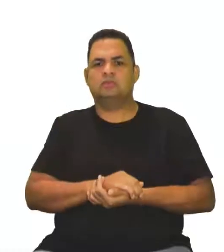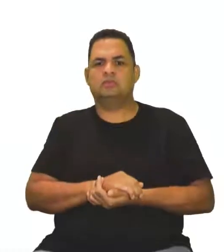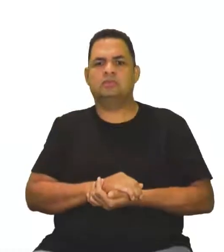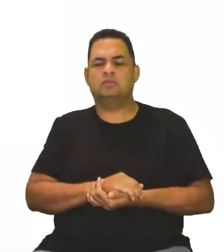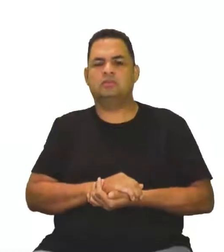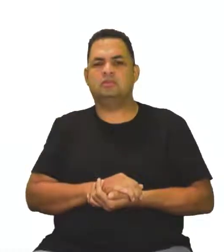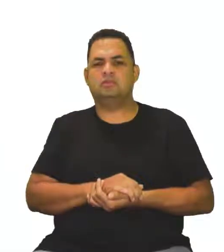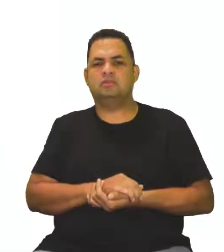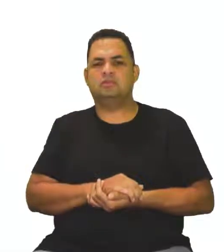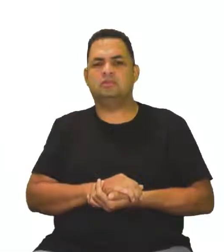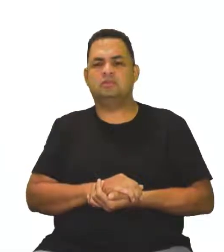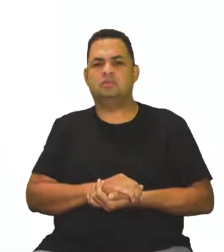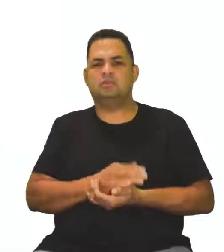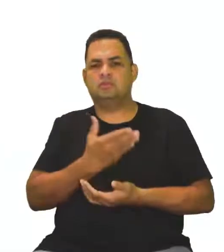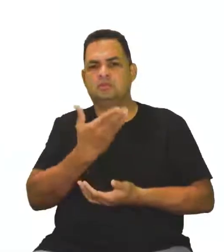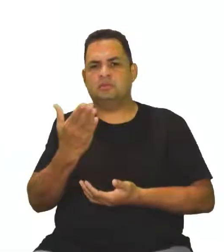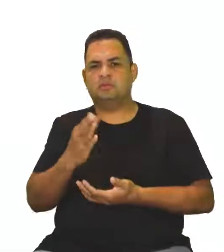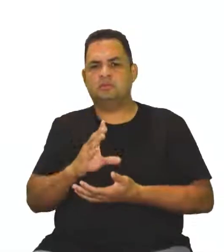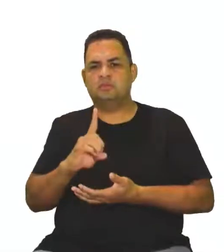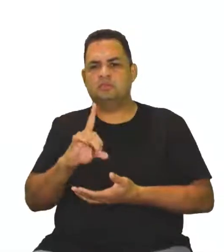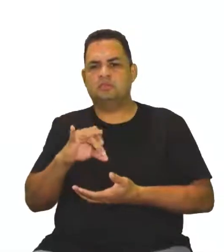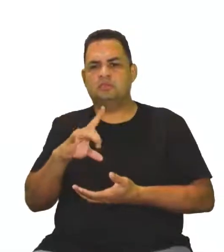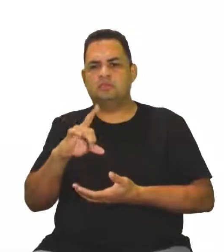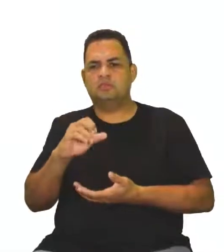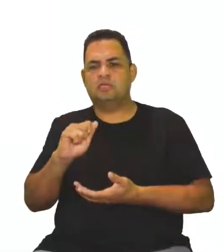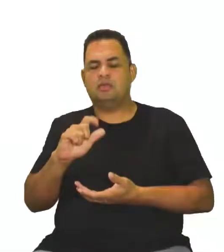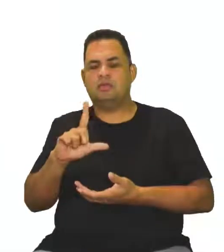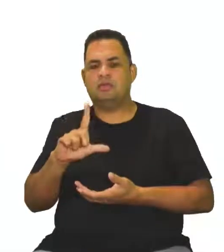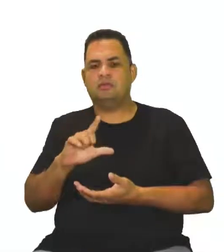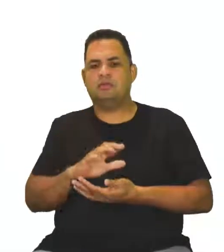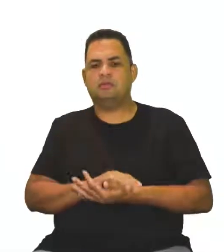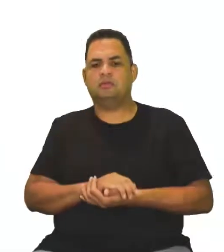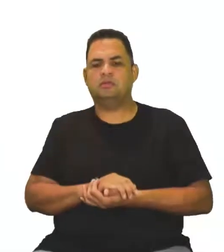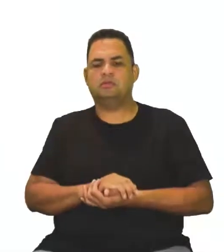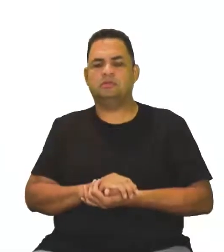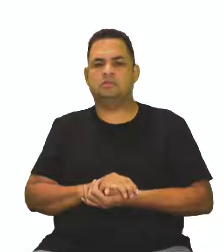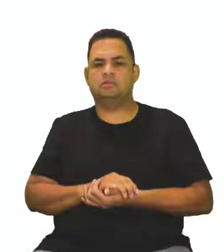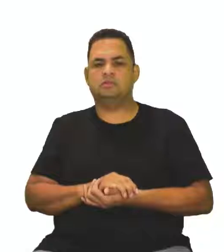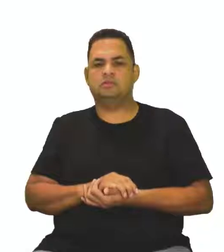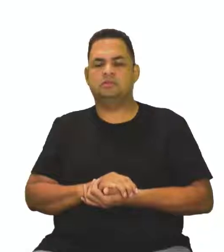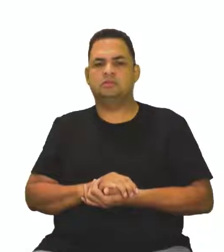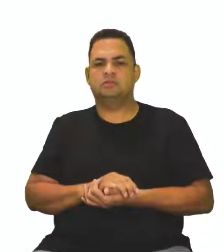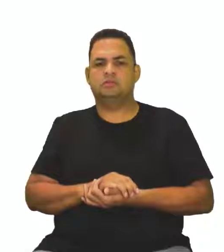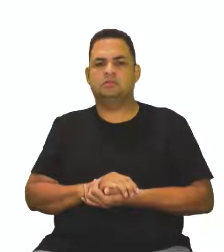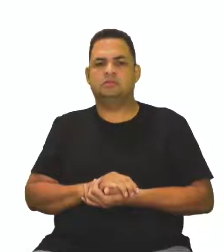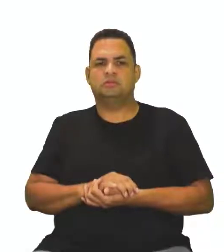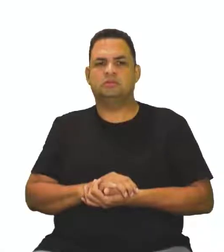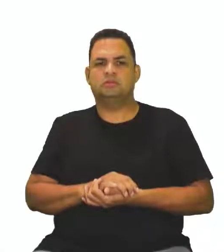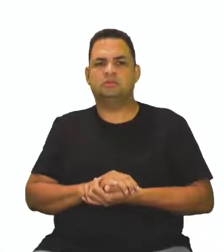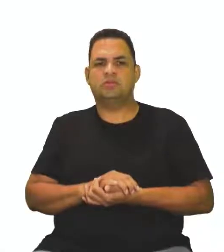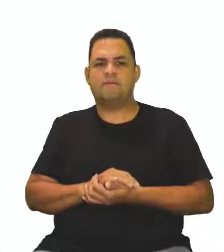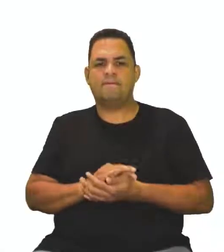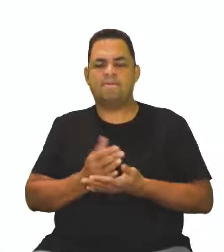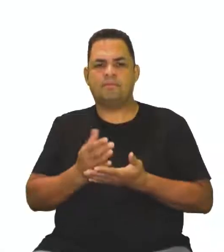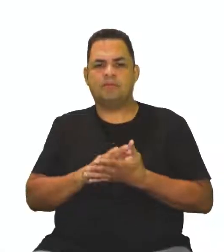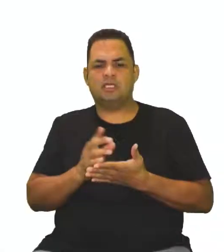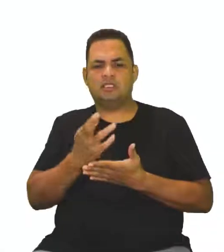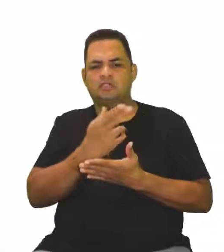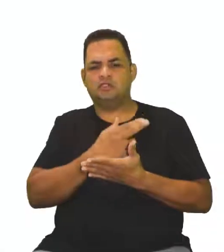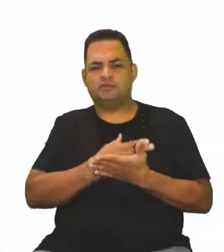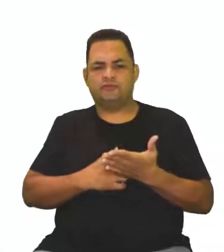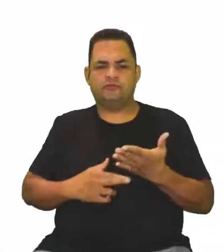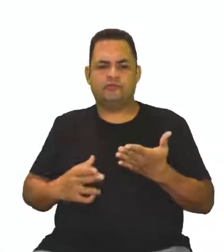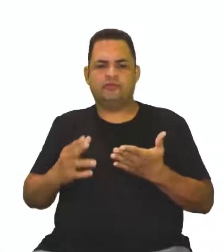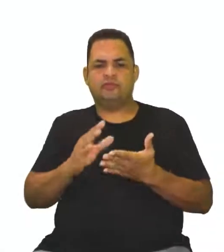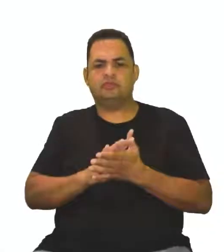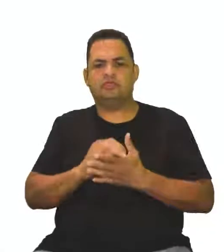é um multímetro aí digital, ok? Multímetro, como o nome fala, ele mede múltiplas coisas. Ele pode